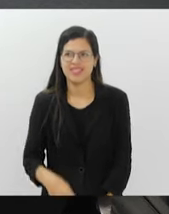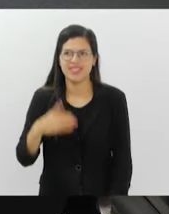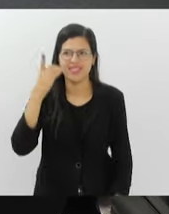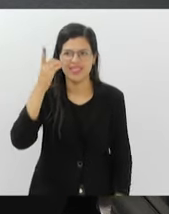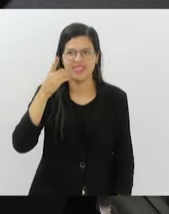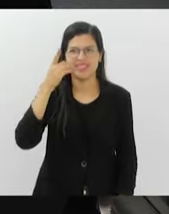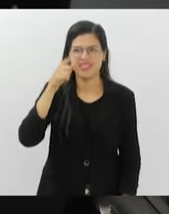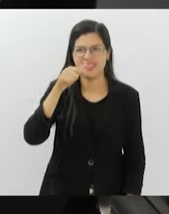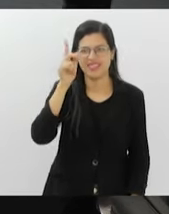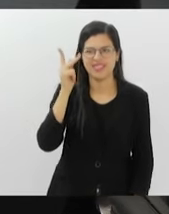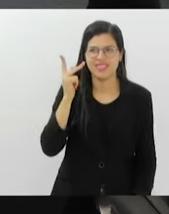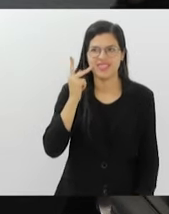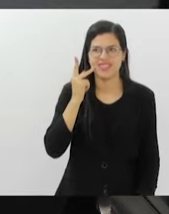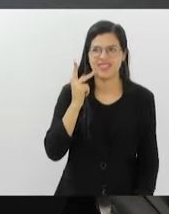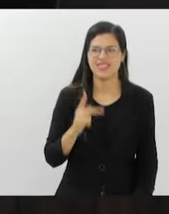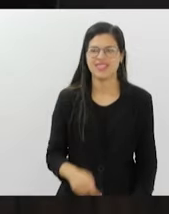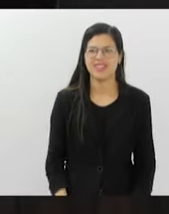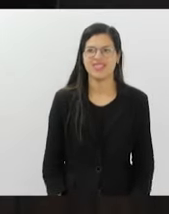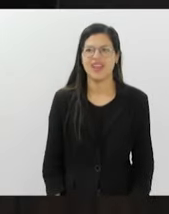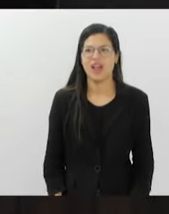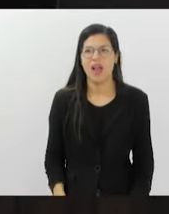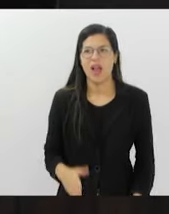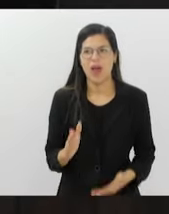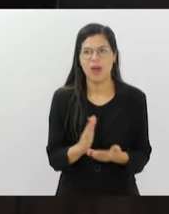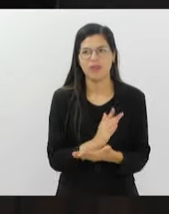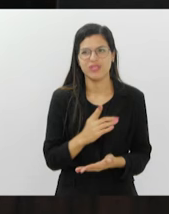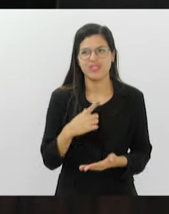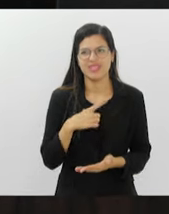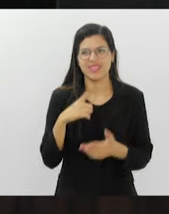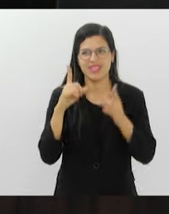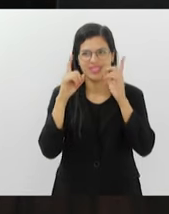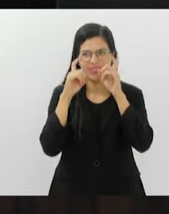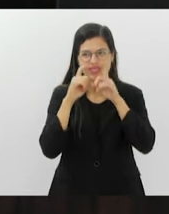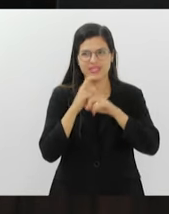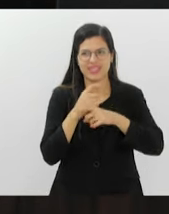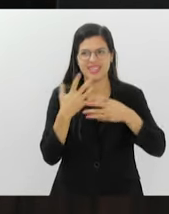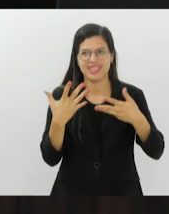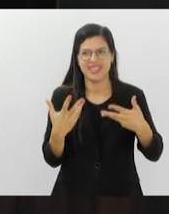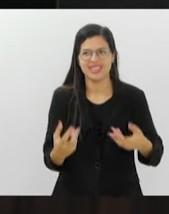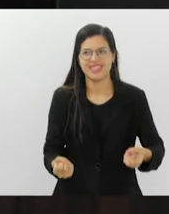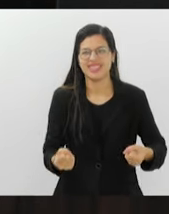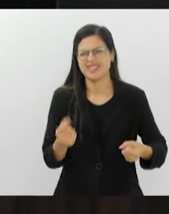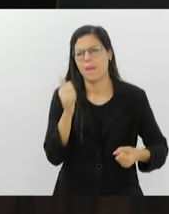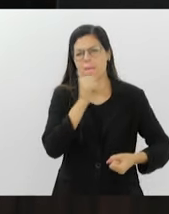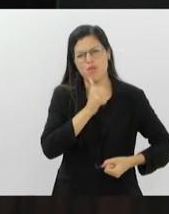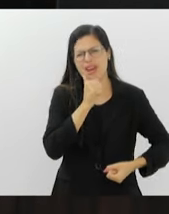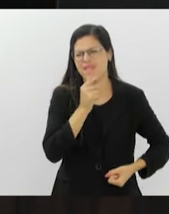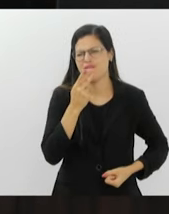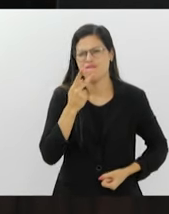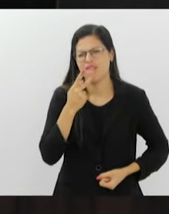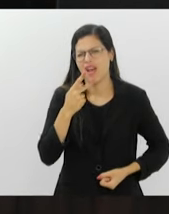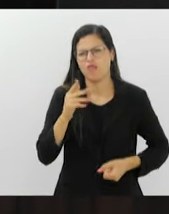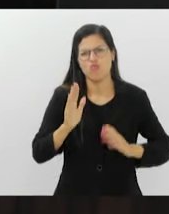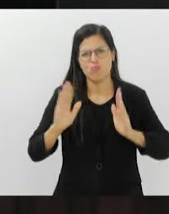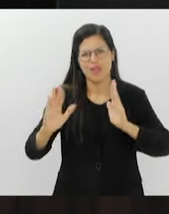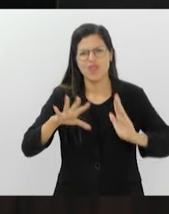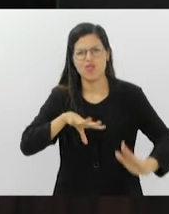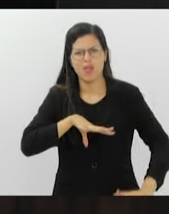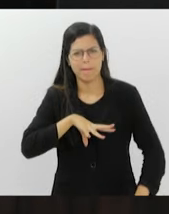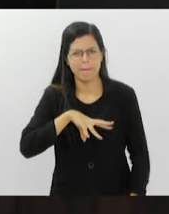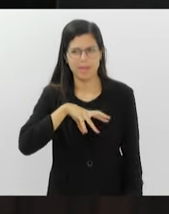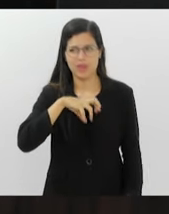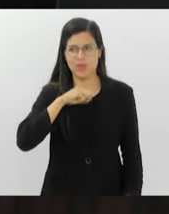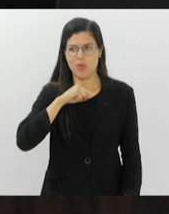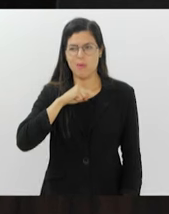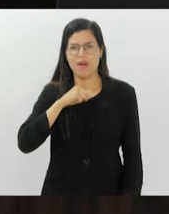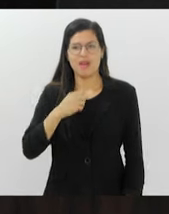Paulo os homens T dificuldade de assumir as mulheres já diz mesmo tô na tô entrando na menopausa tô na pré menopausa os Homes